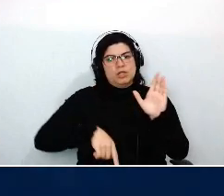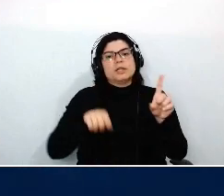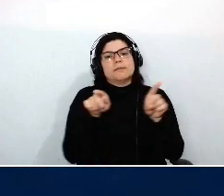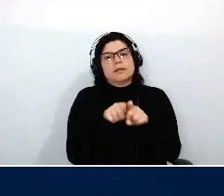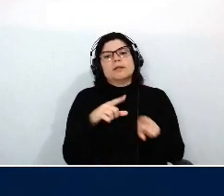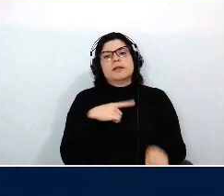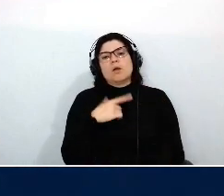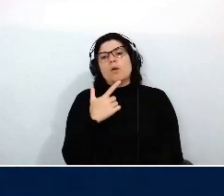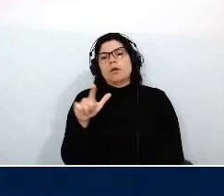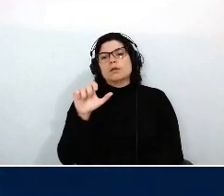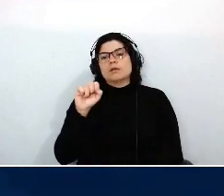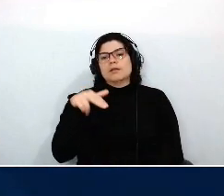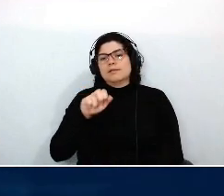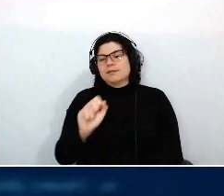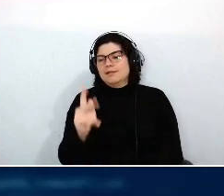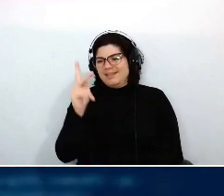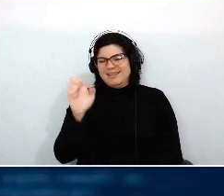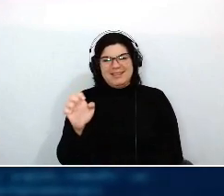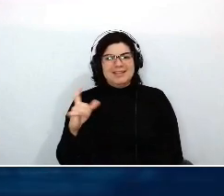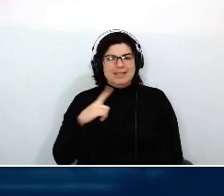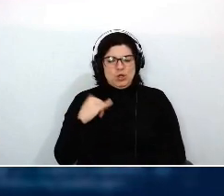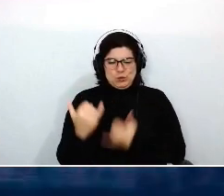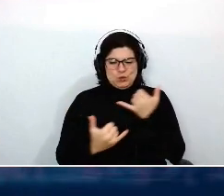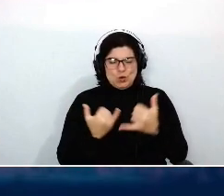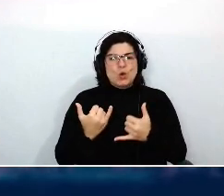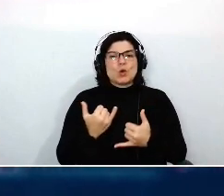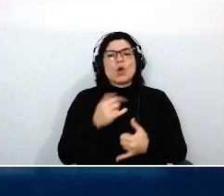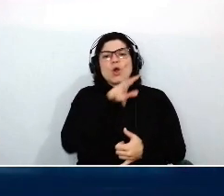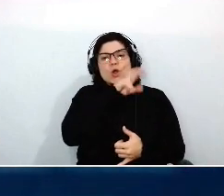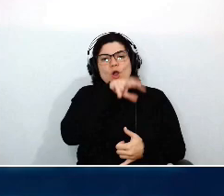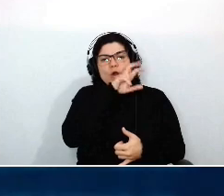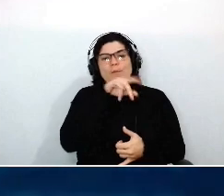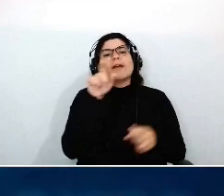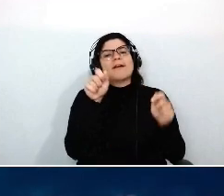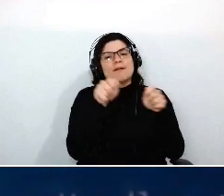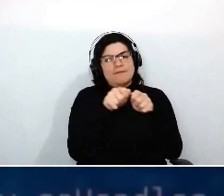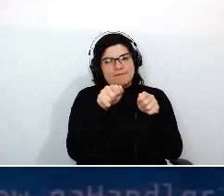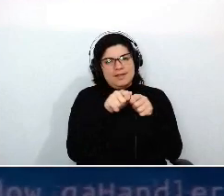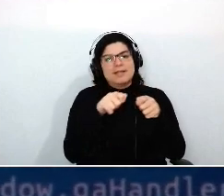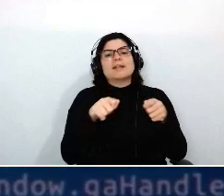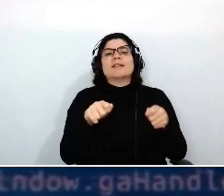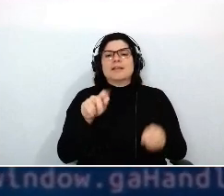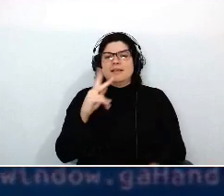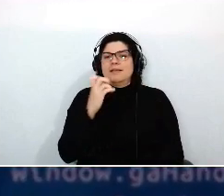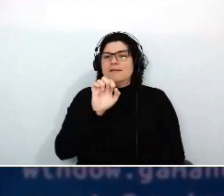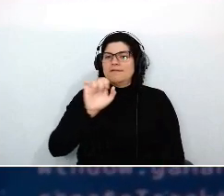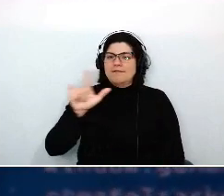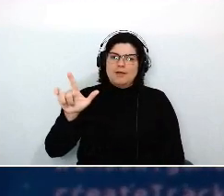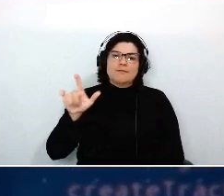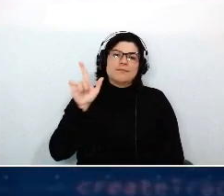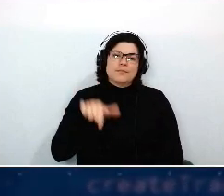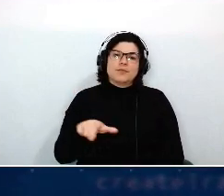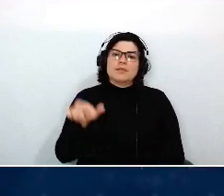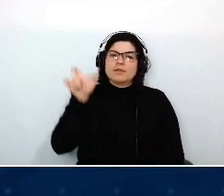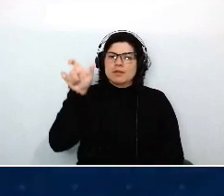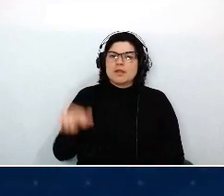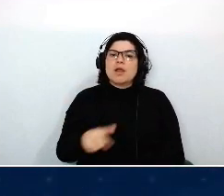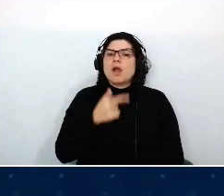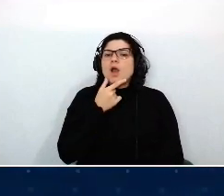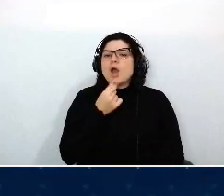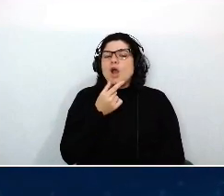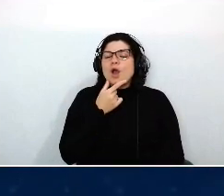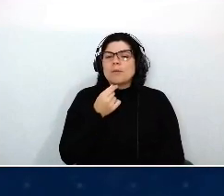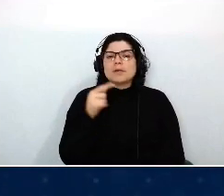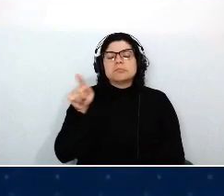famoso jogo da cobrinha, que roda no terminal, em ASCII, feito em fell. Esse cara é um espanhol também que está fritando na